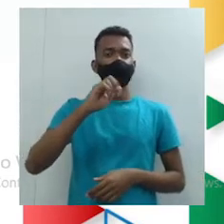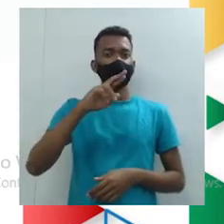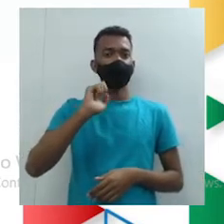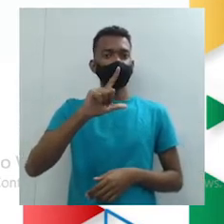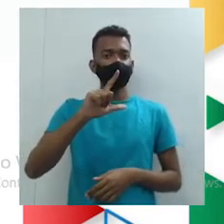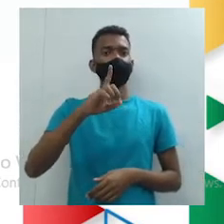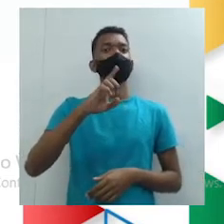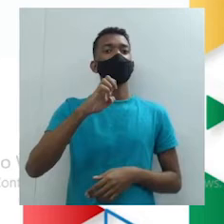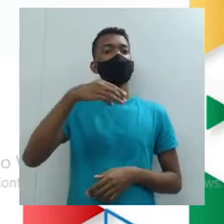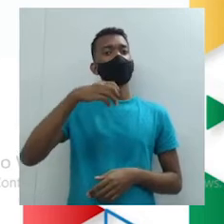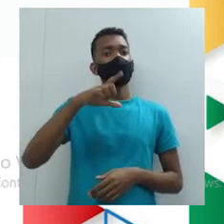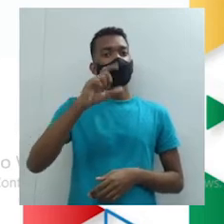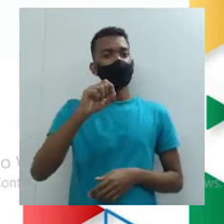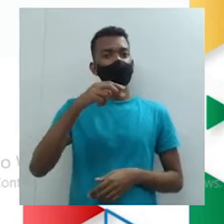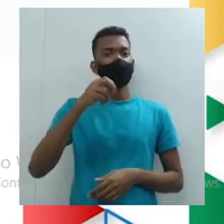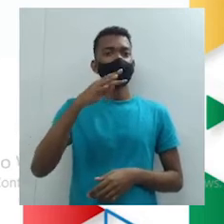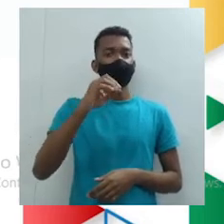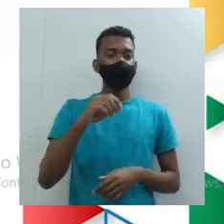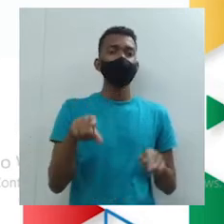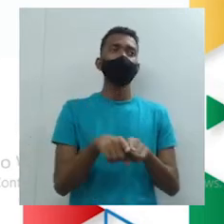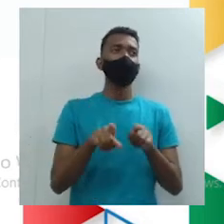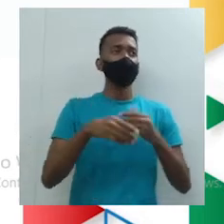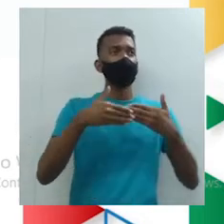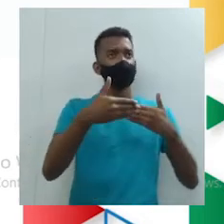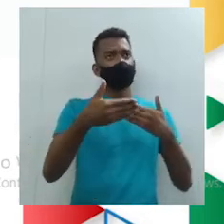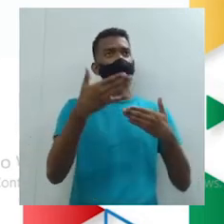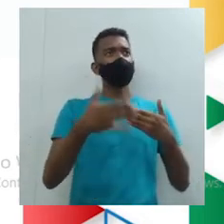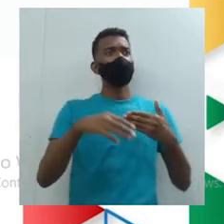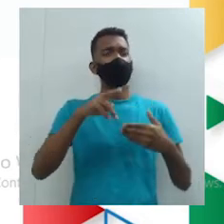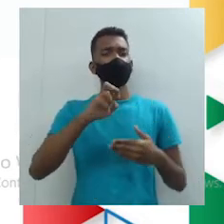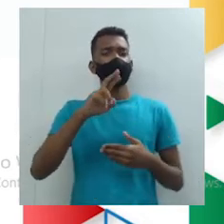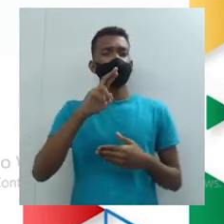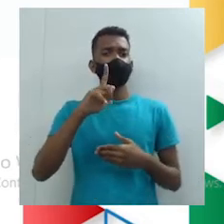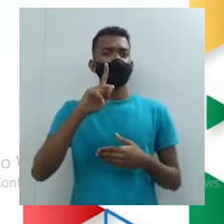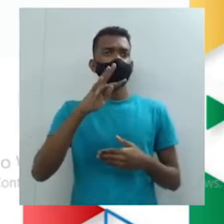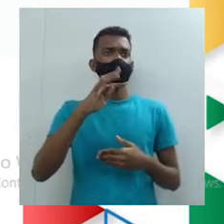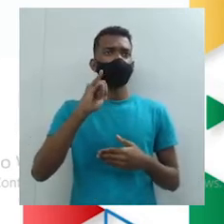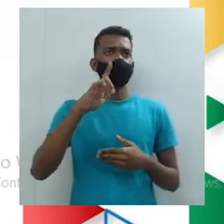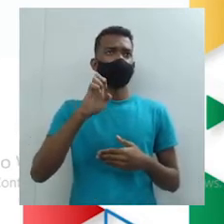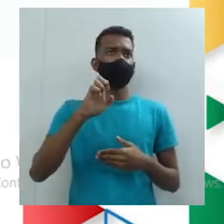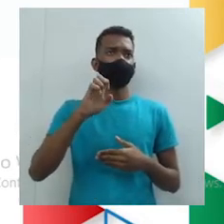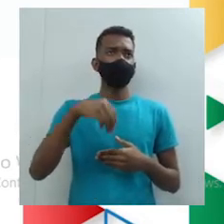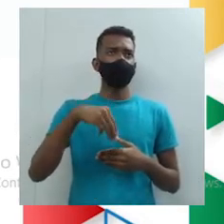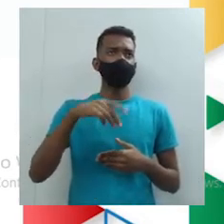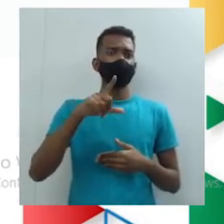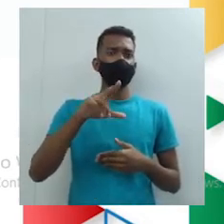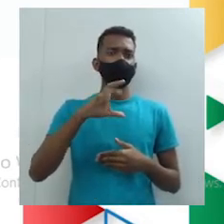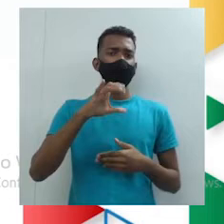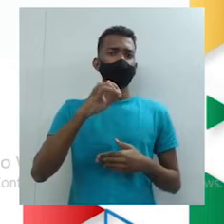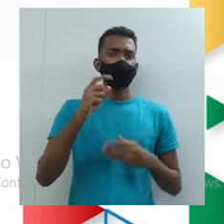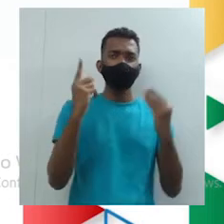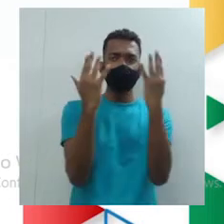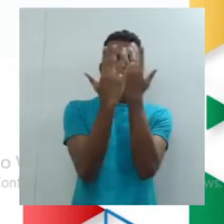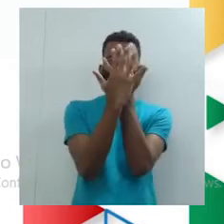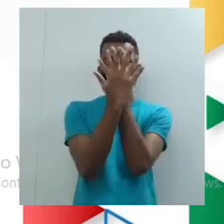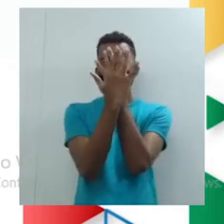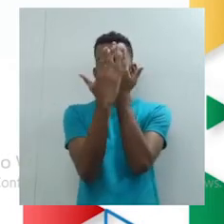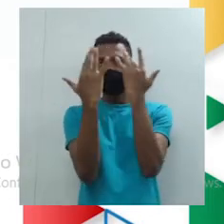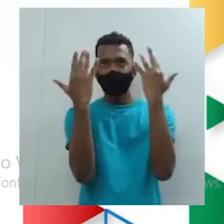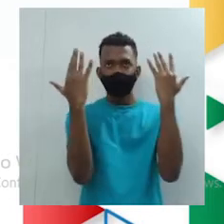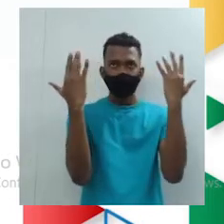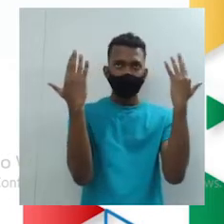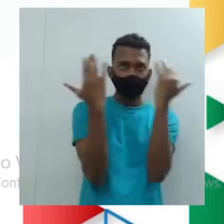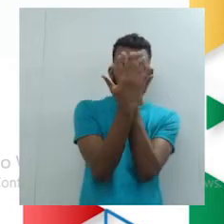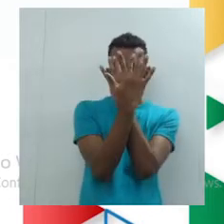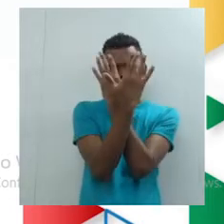Depois temos, na sequência, Vertigem Lúcida. O senhor gostaria de comentar esse título, professor Robson? Vertigem Lúcida. Vertigem lúcida, isso